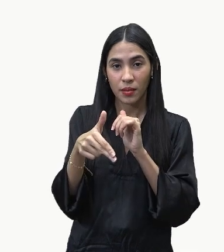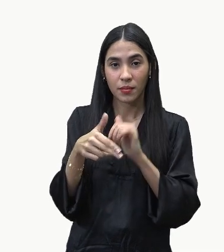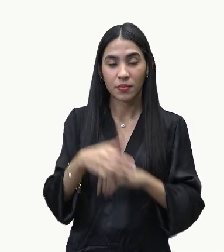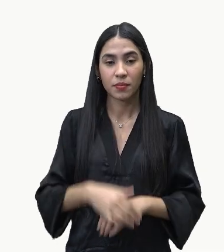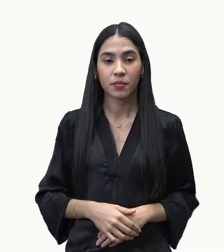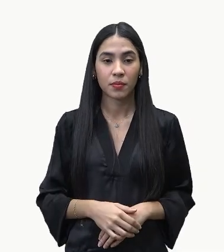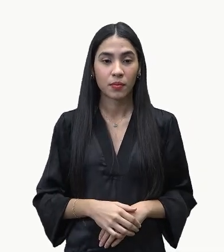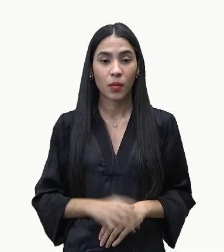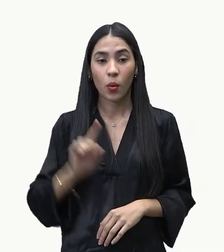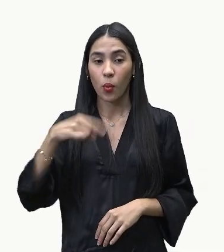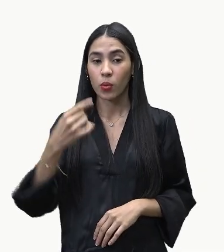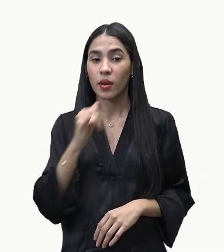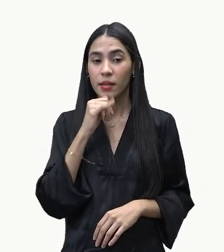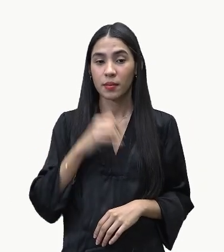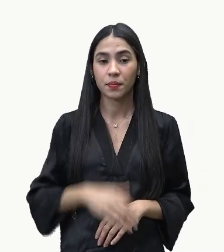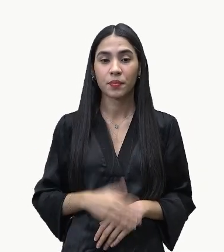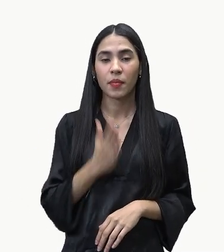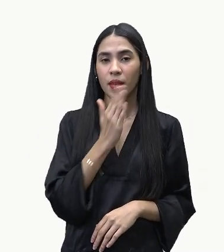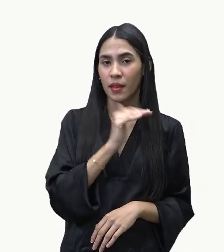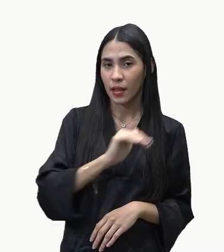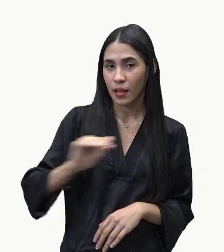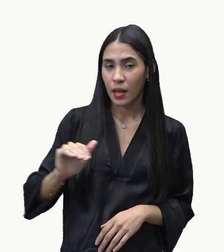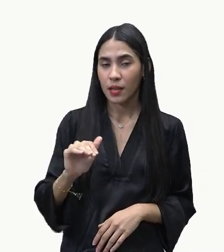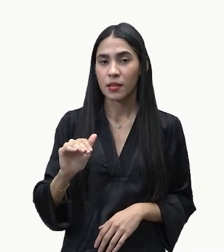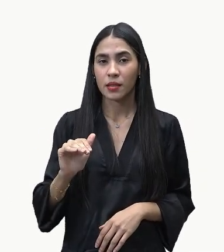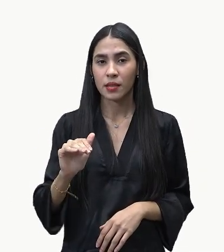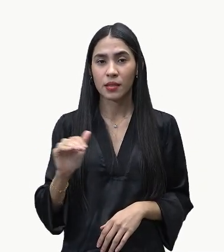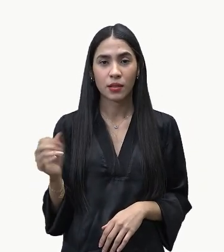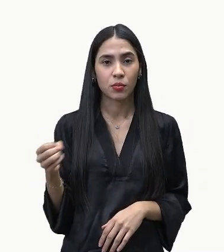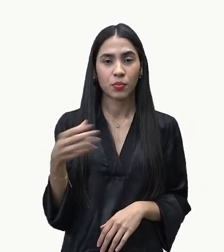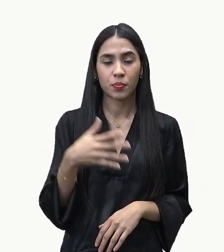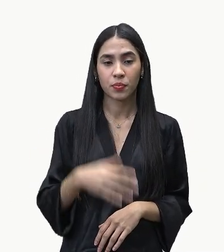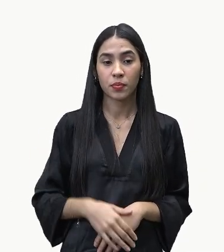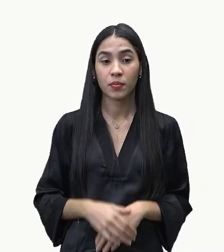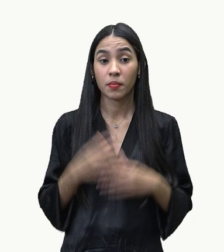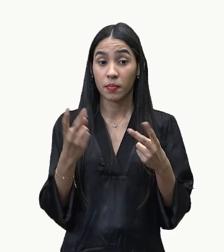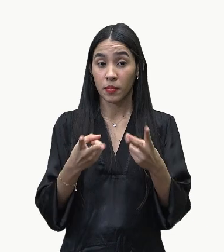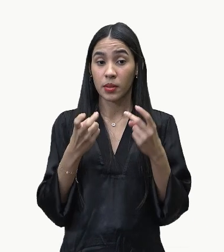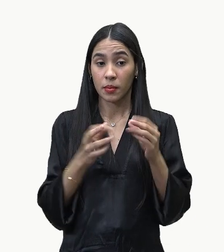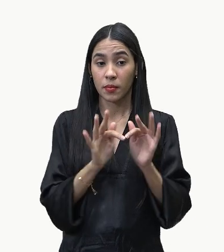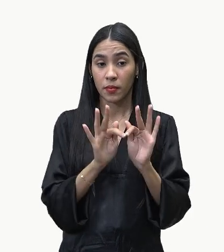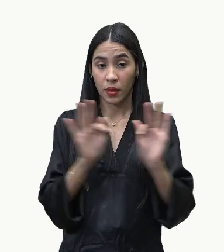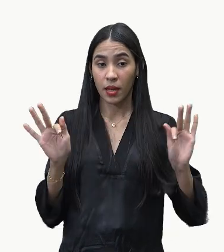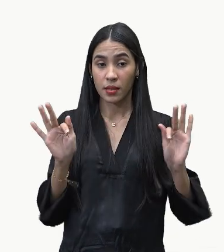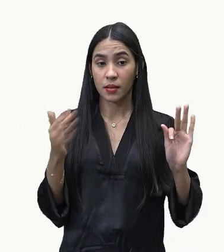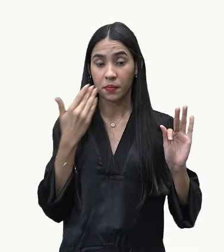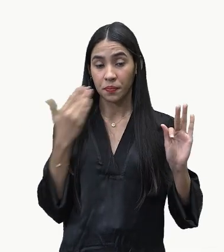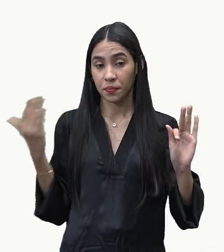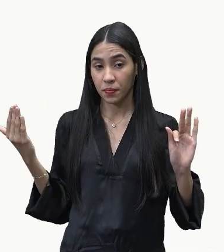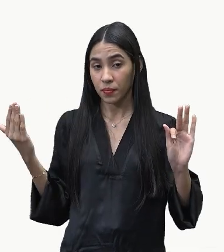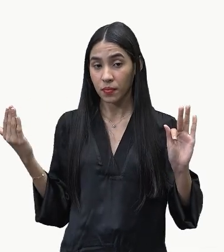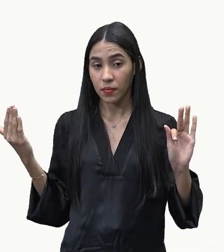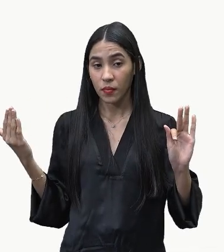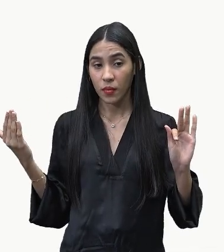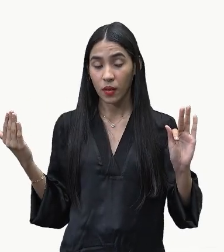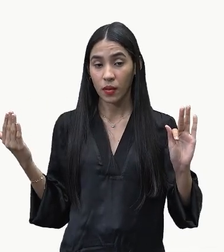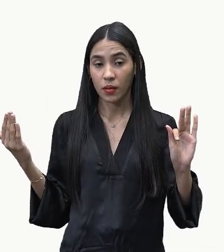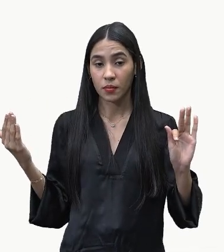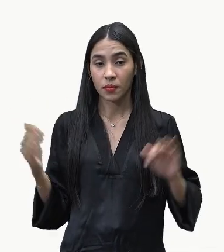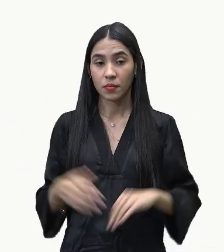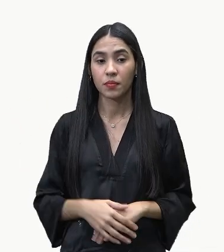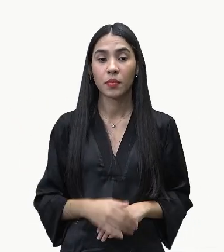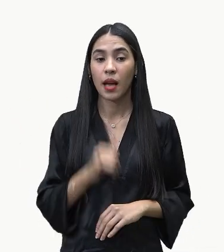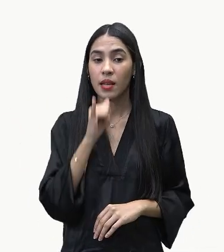exemplo. Essas crianças de hoje, então nota, a minha frase ia numa linha. Eu poderia